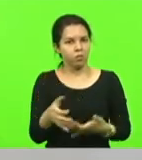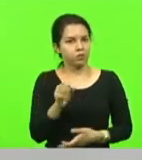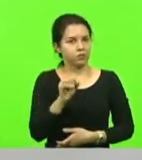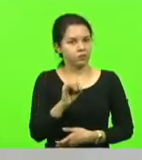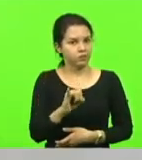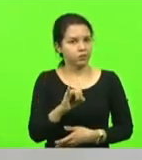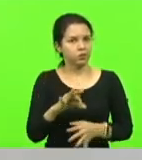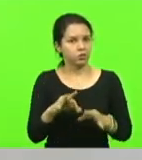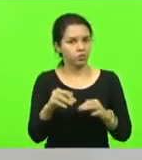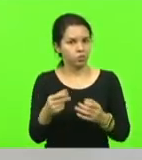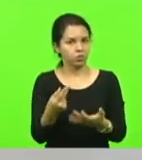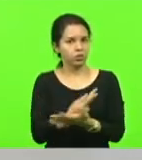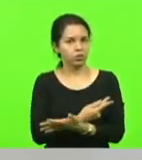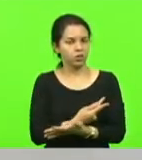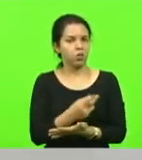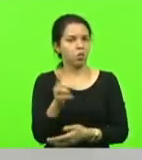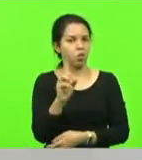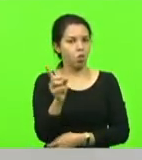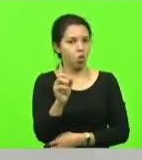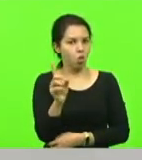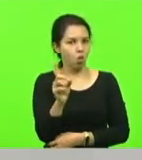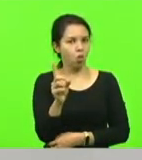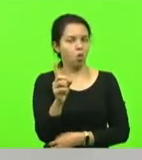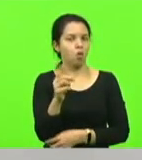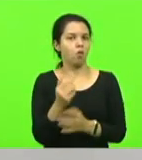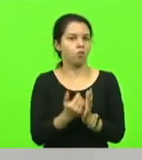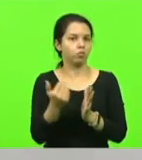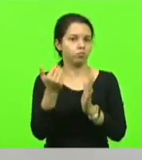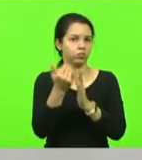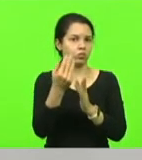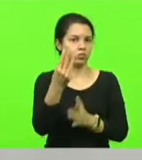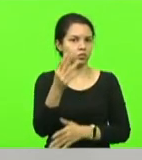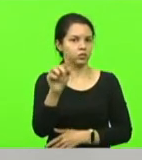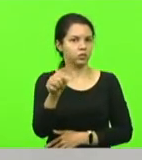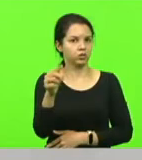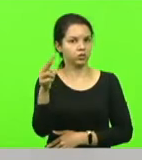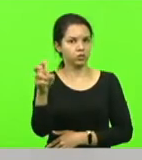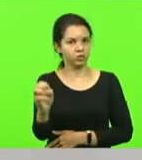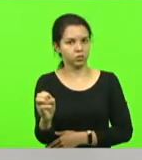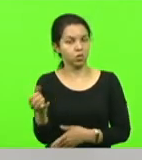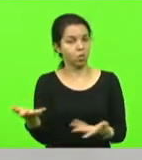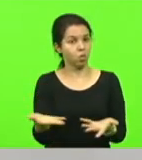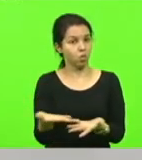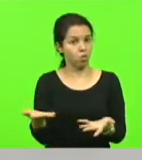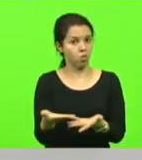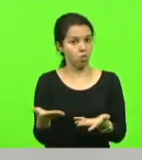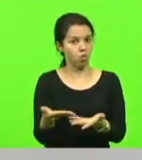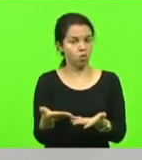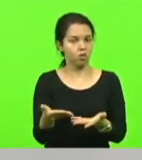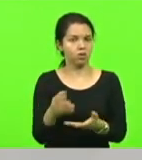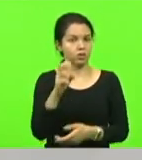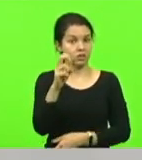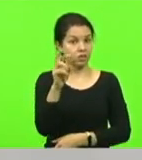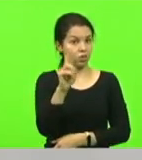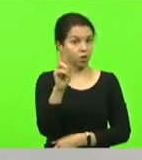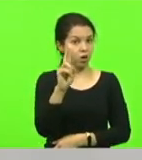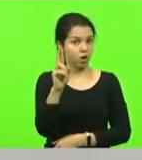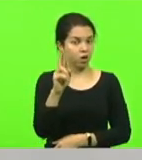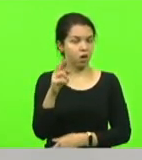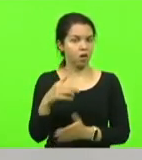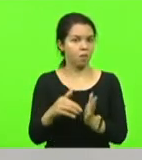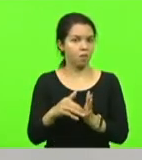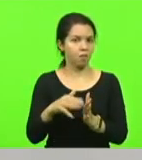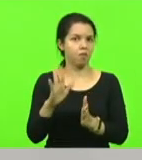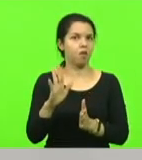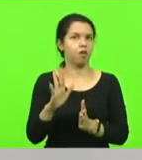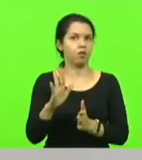errado, o dólar ia chegar a 3,50. E hoje o dólar acima de 5, o Guedes é um dos que mais sorri com a situação,